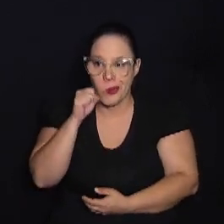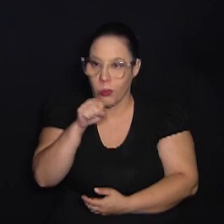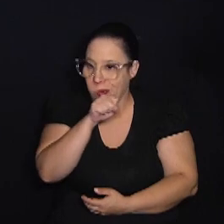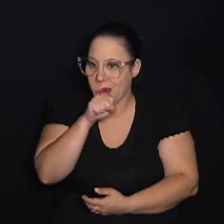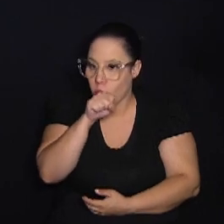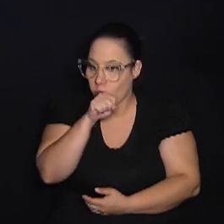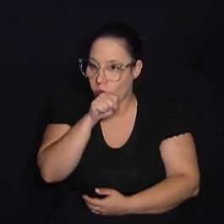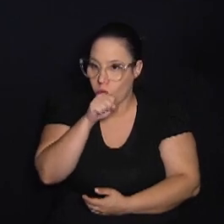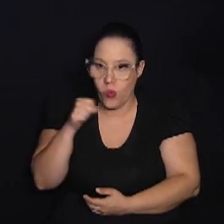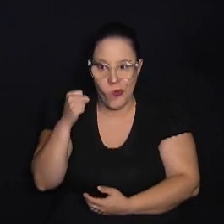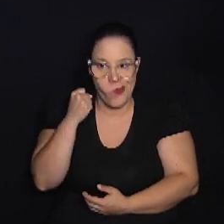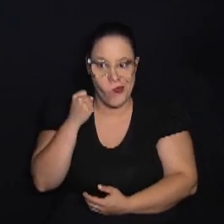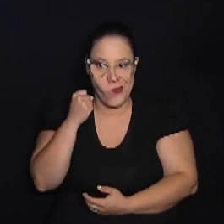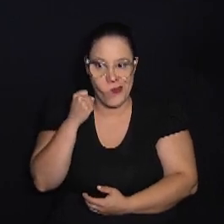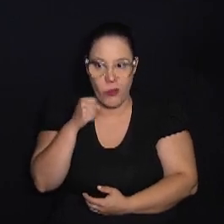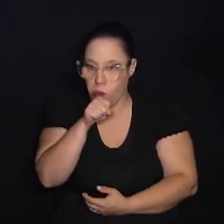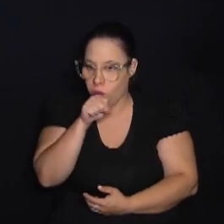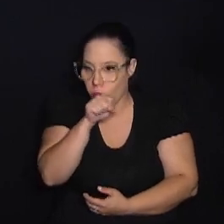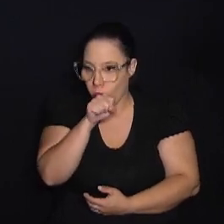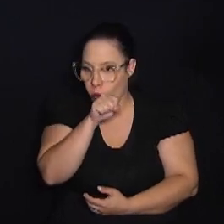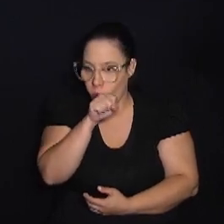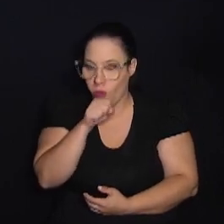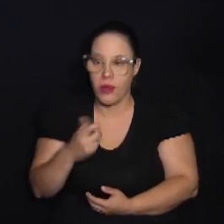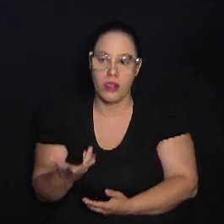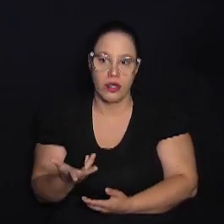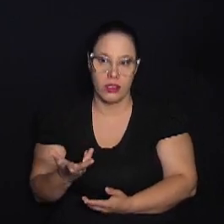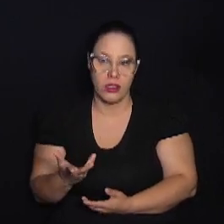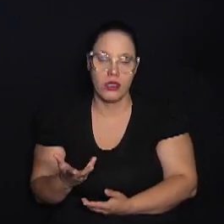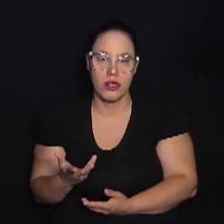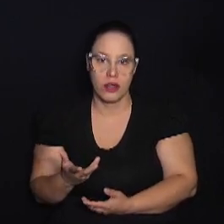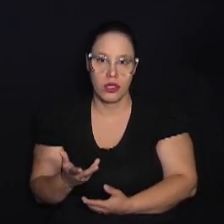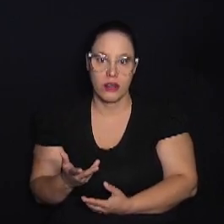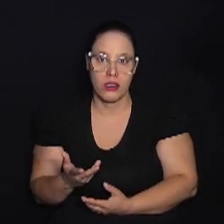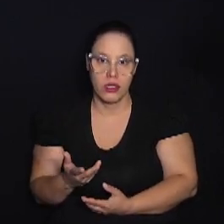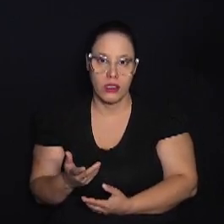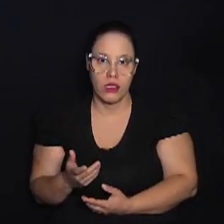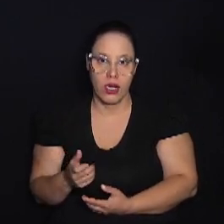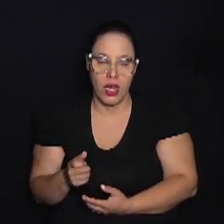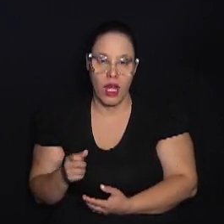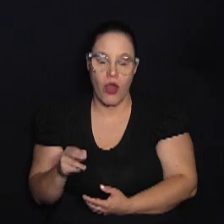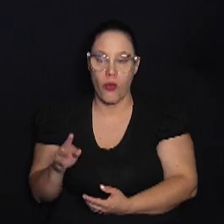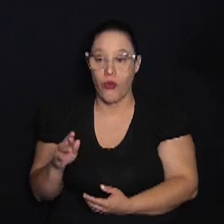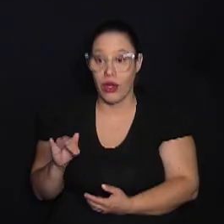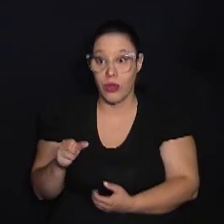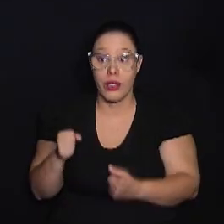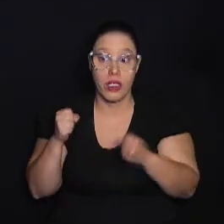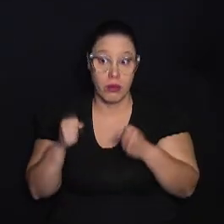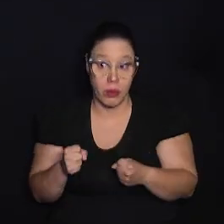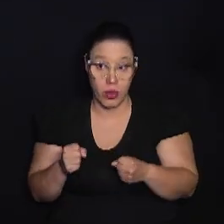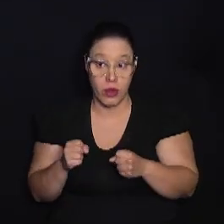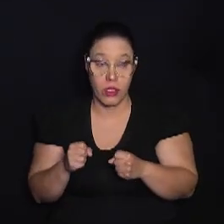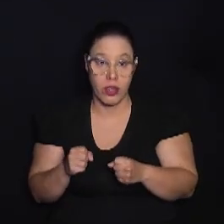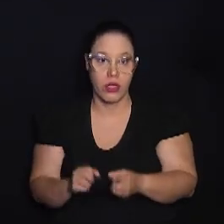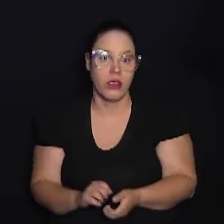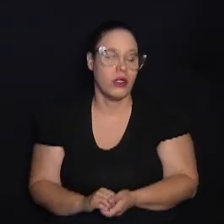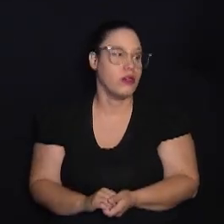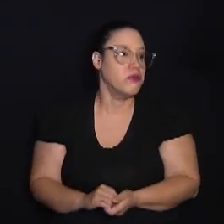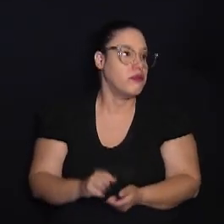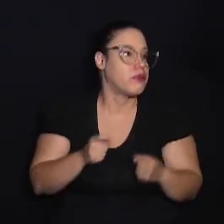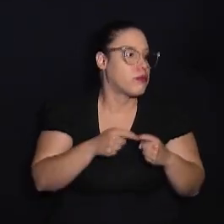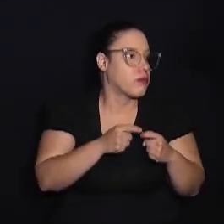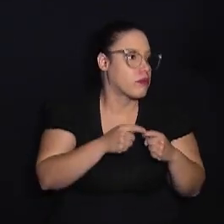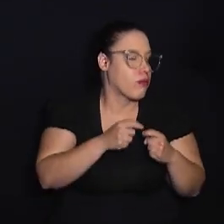o dentista regularmente. Isso é um dos fatores que pode aparecer, sim. Doutora Andréia,